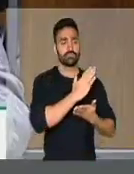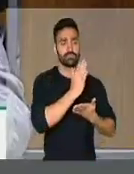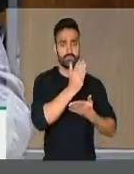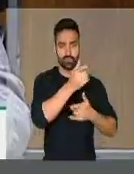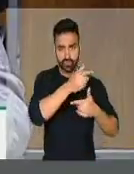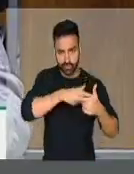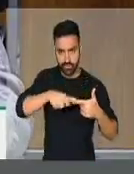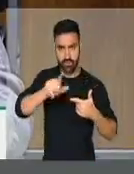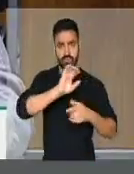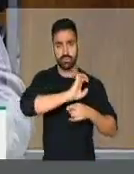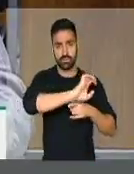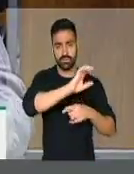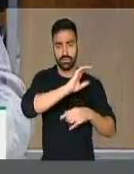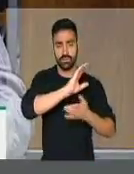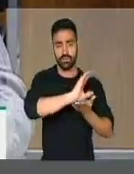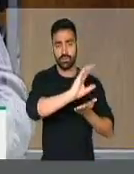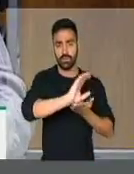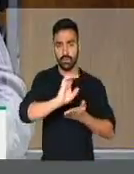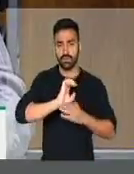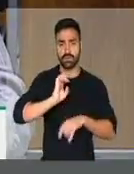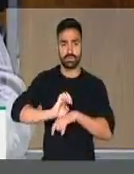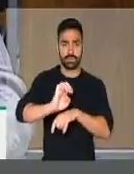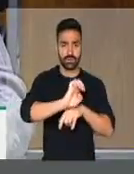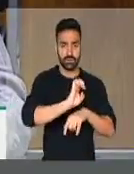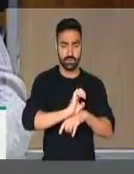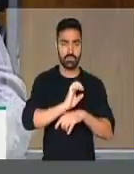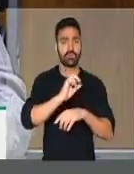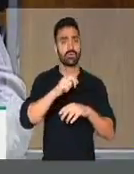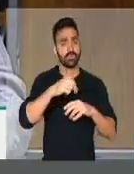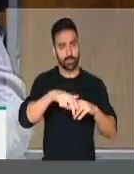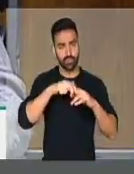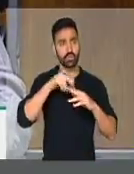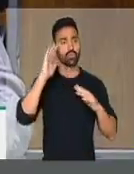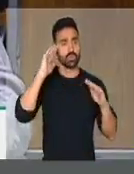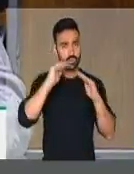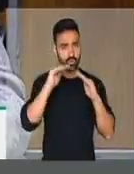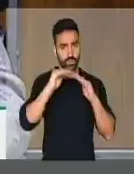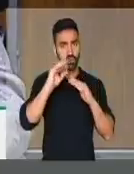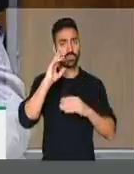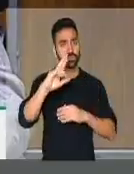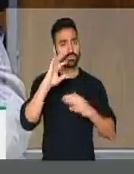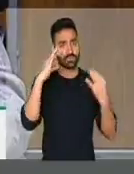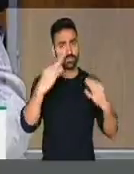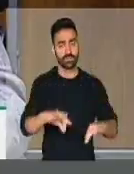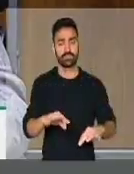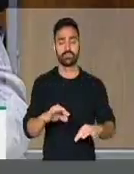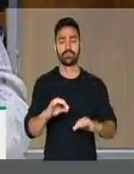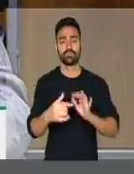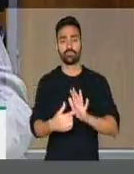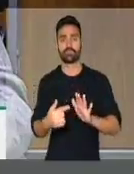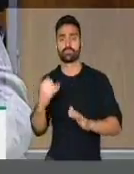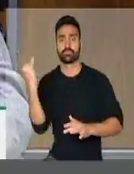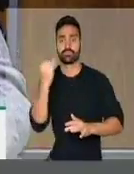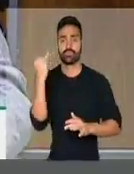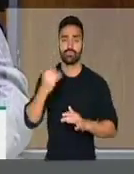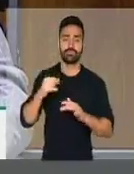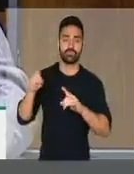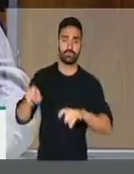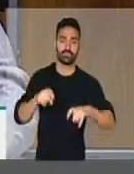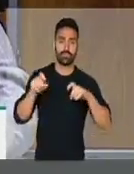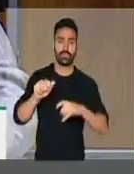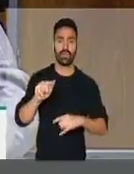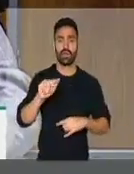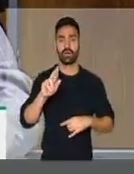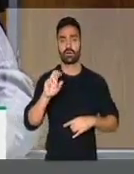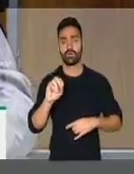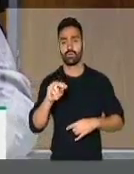produtores então é concordo com você mesmo com a sua fala sem dúvida alguma da importância do agronegócio a